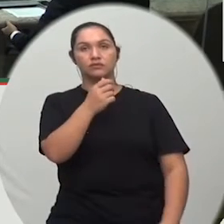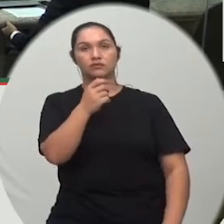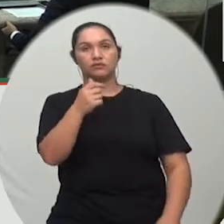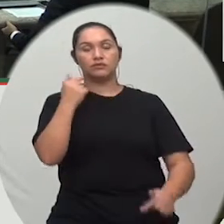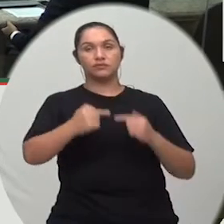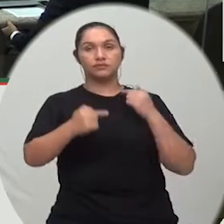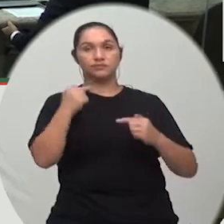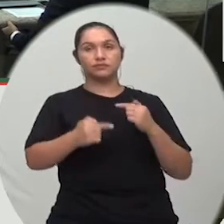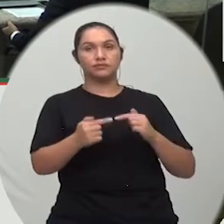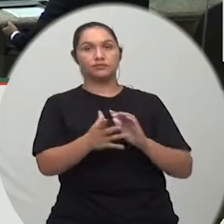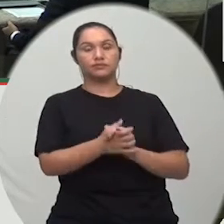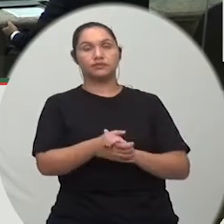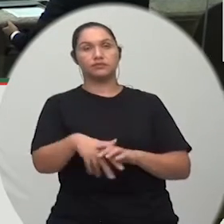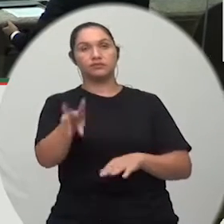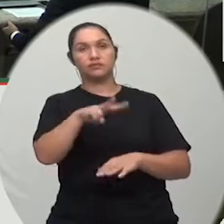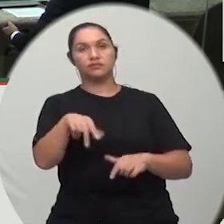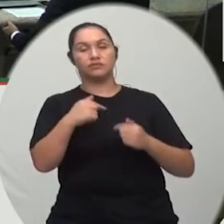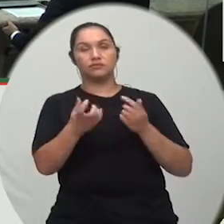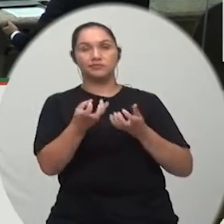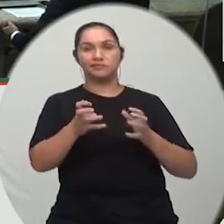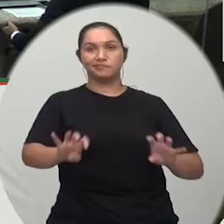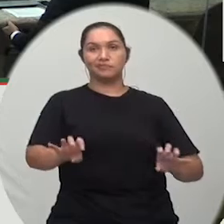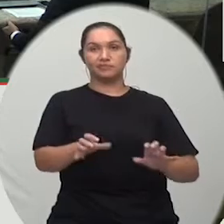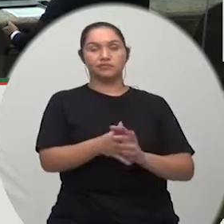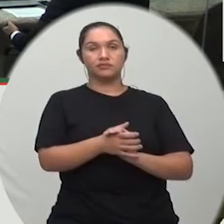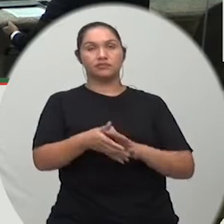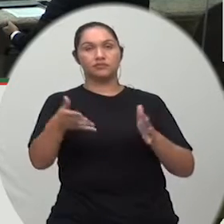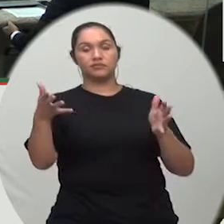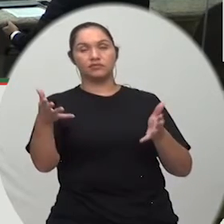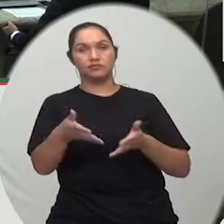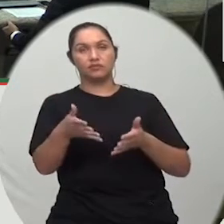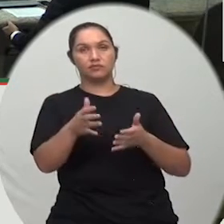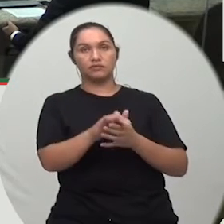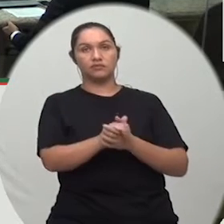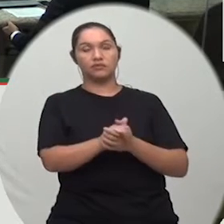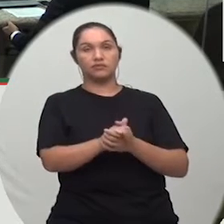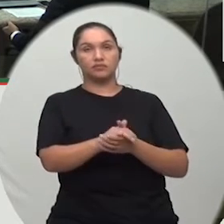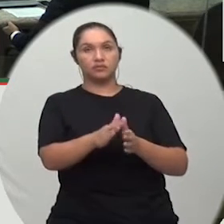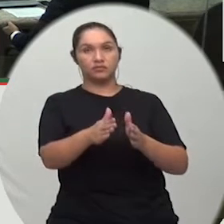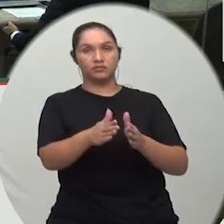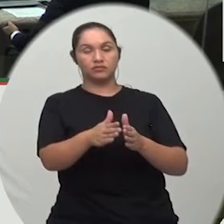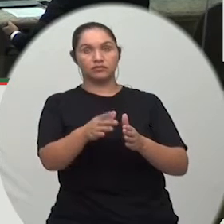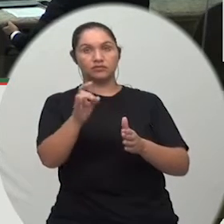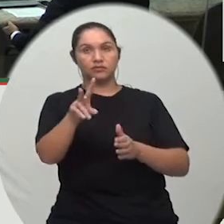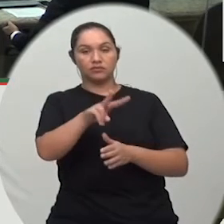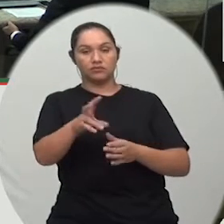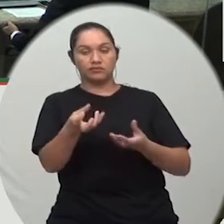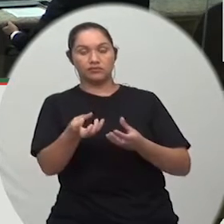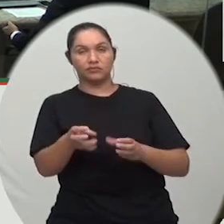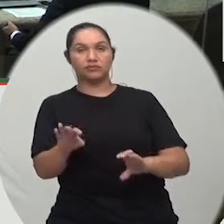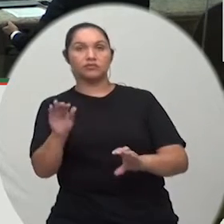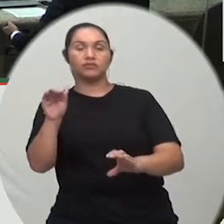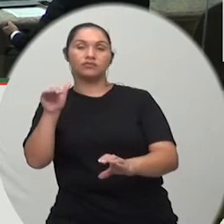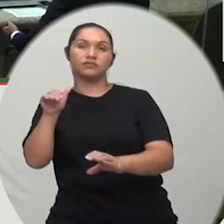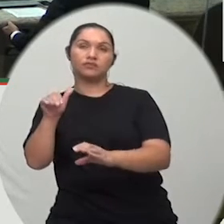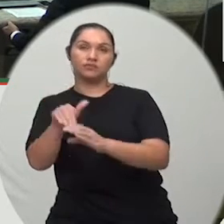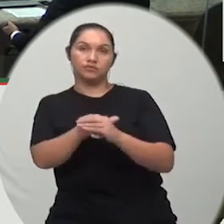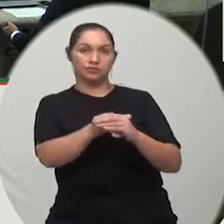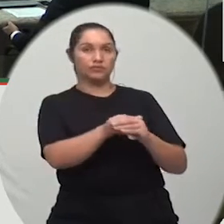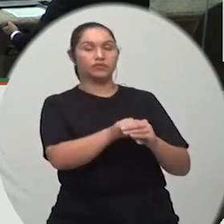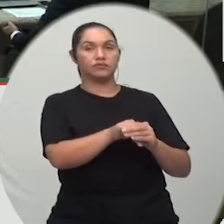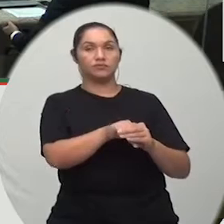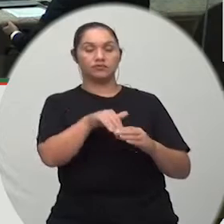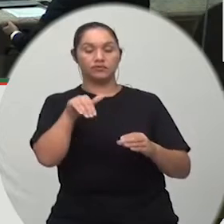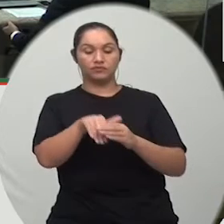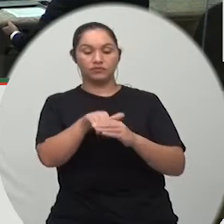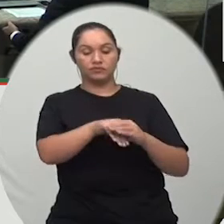discussão. Não havendo quem queira discutir, os favoráveis permaneçam como estão, os contrários se